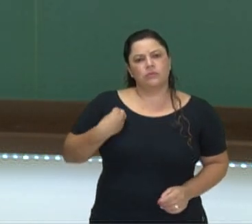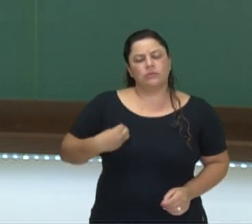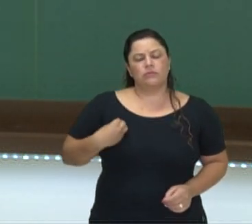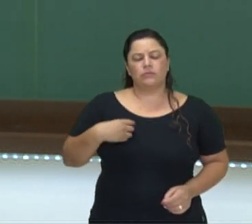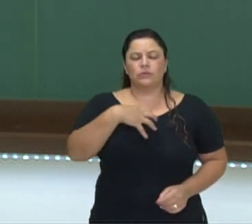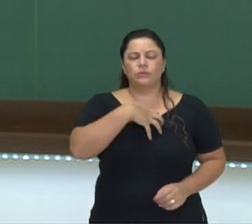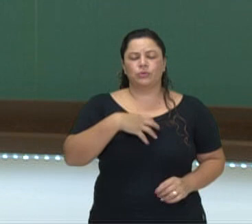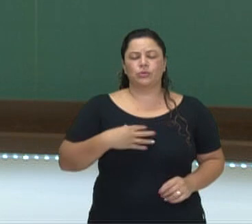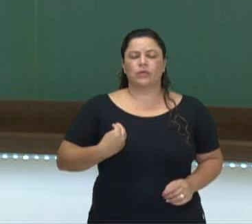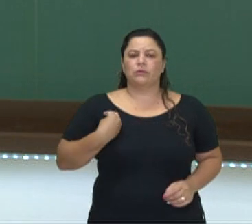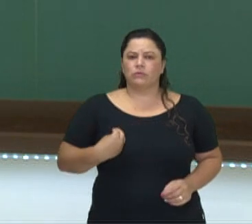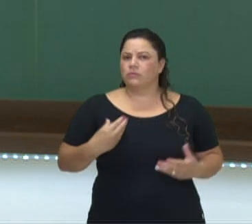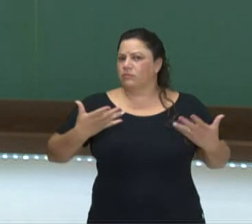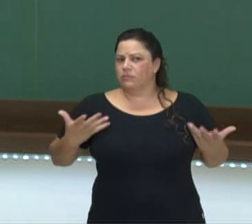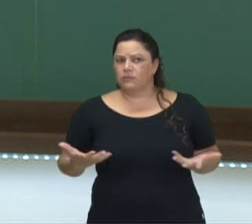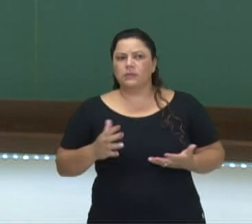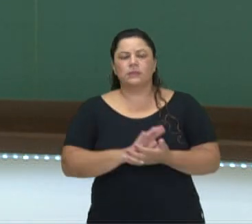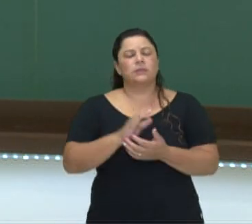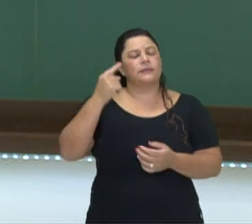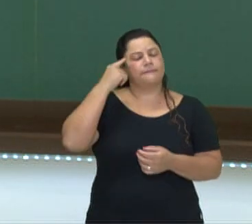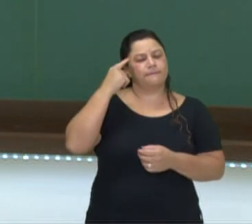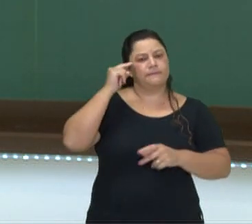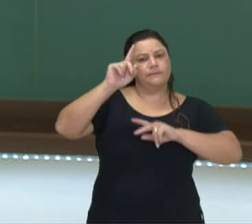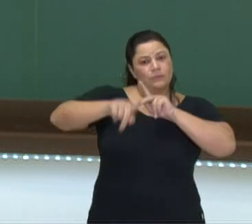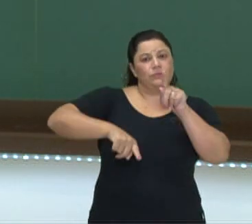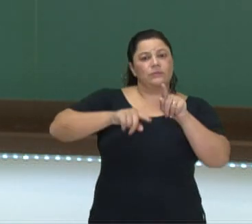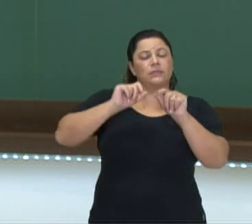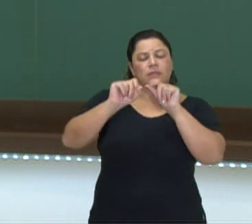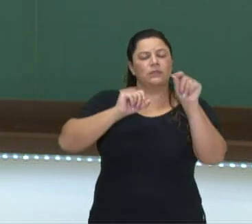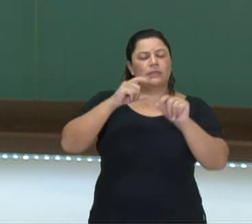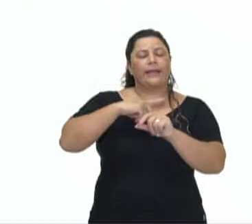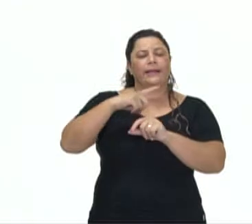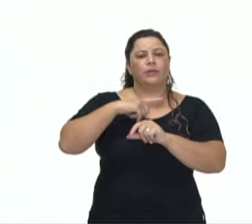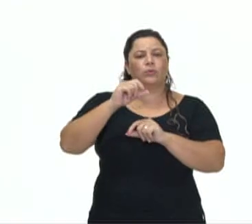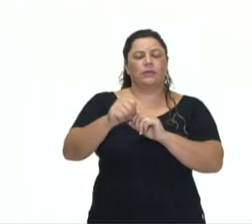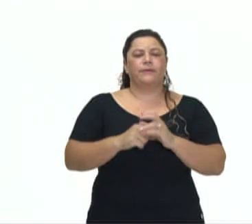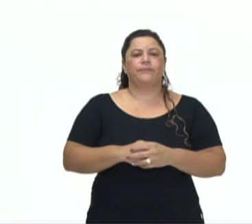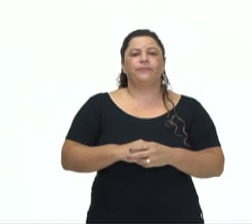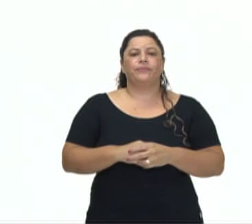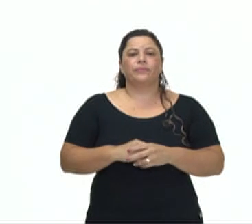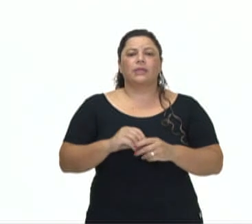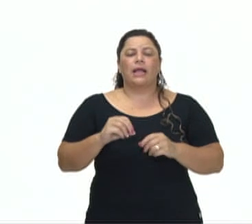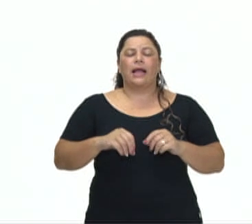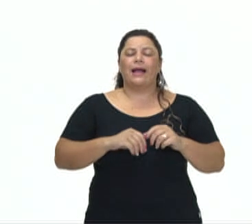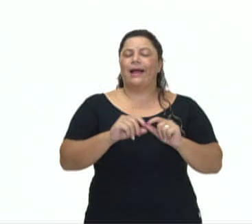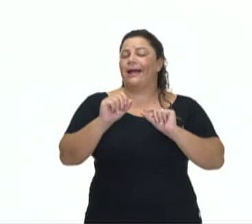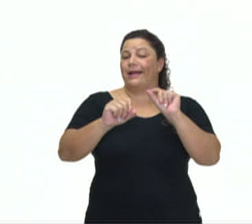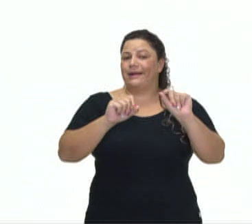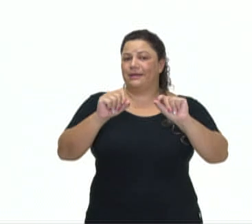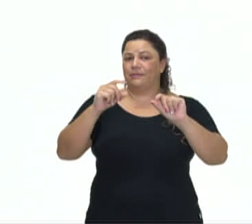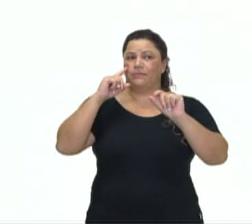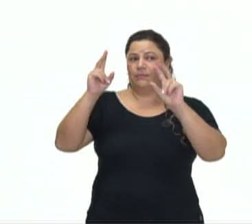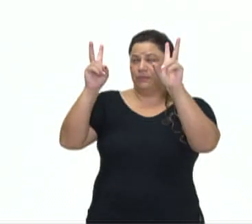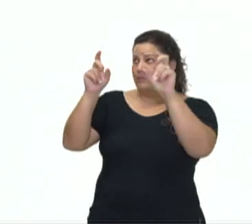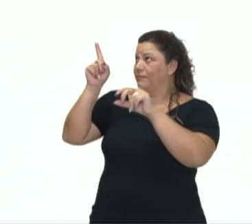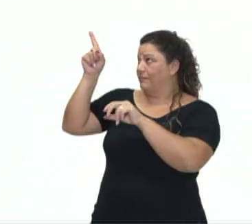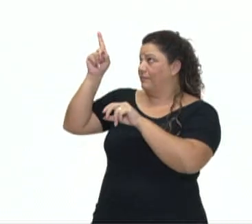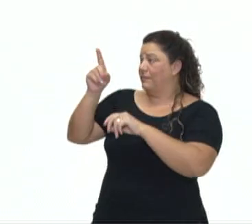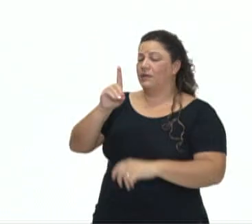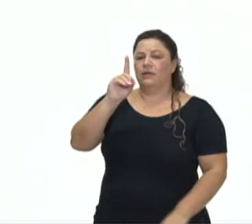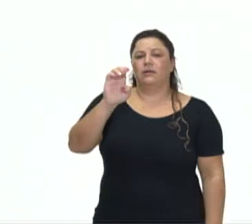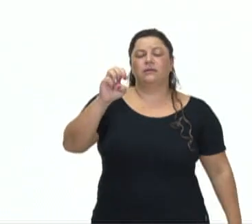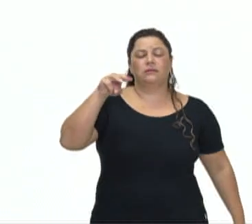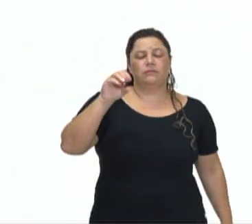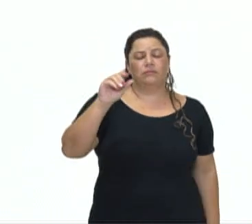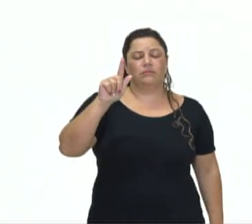de viver. Então, pensando nisso, nós temos lá a demografia, que é a parte da geografia que